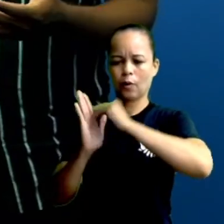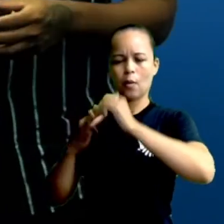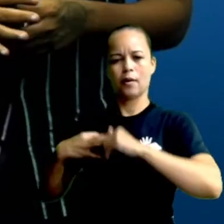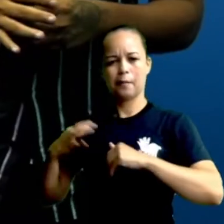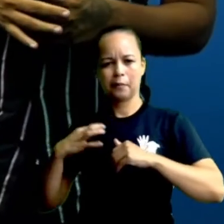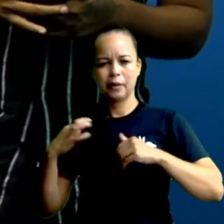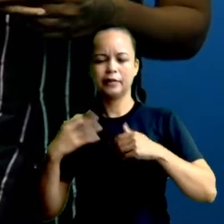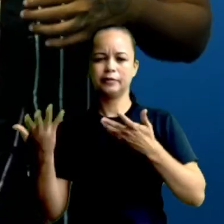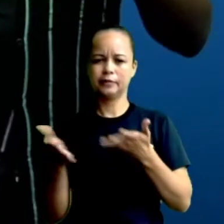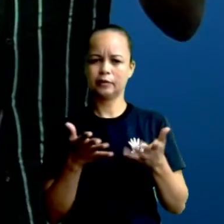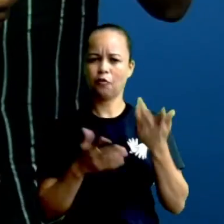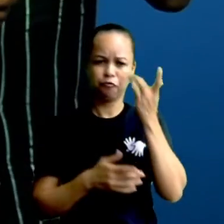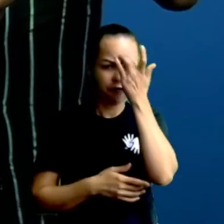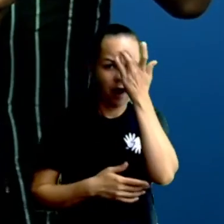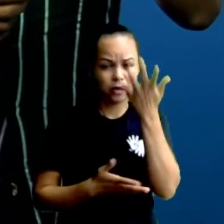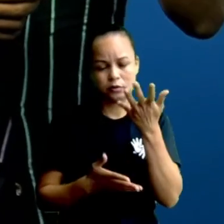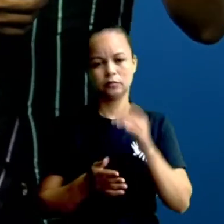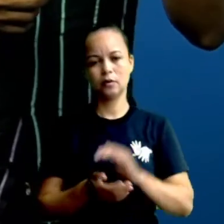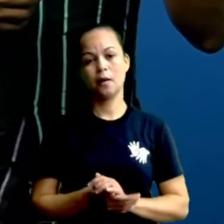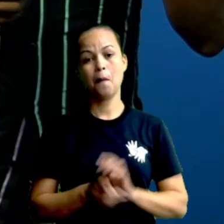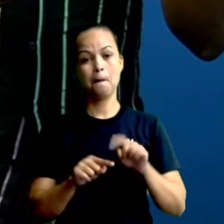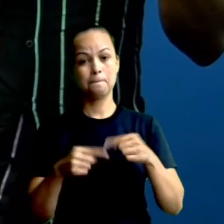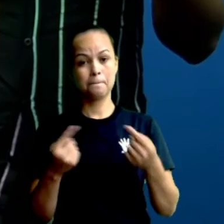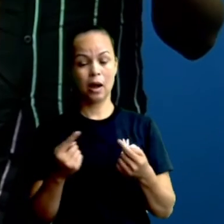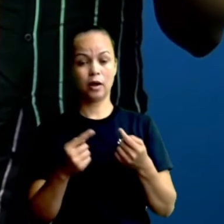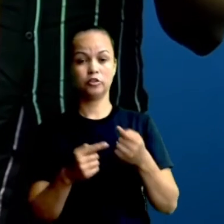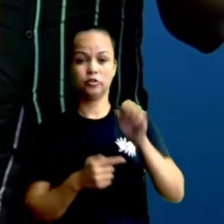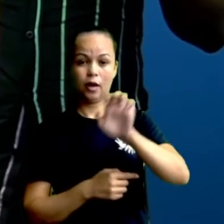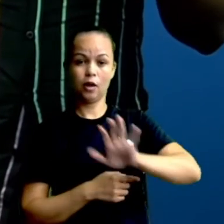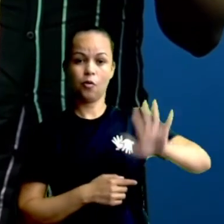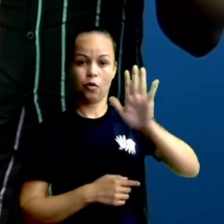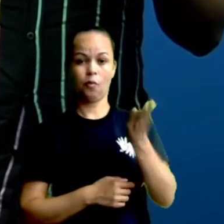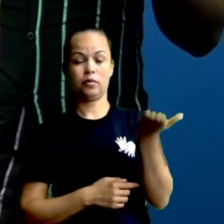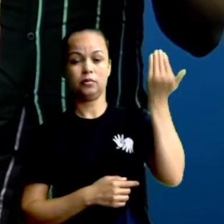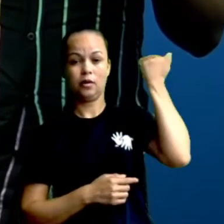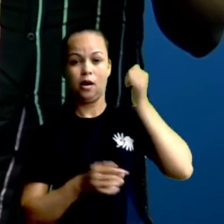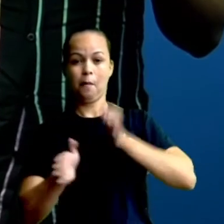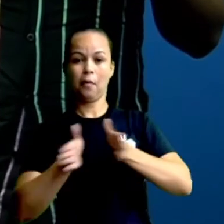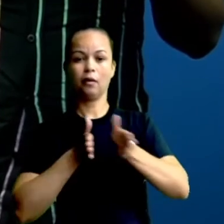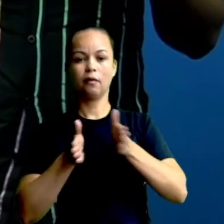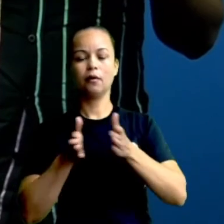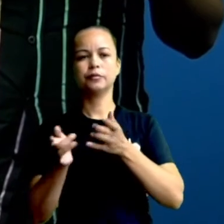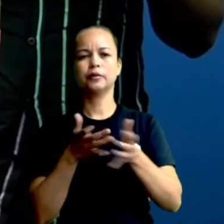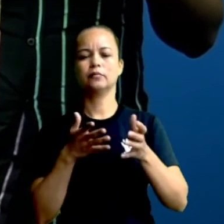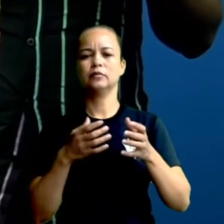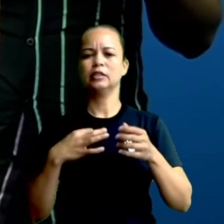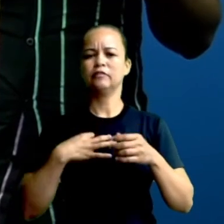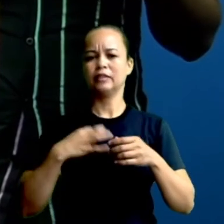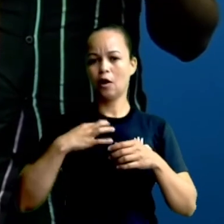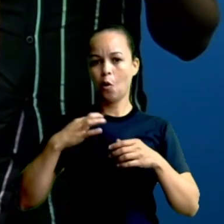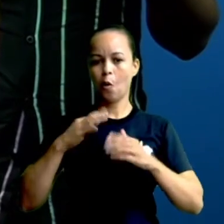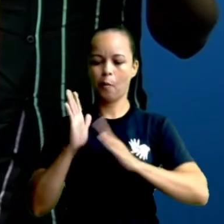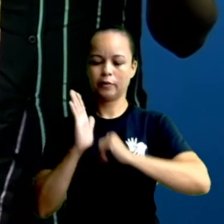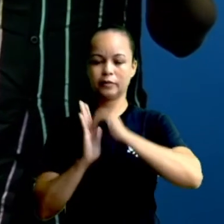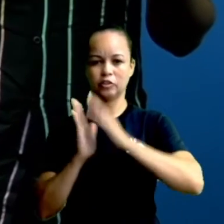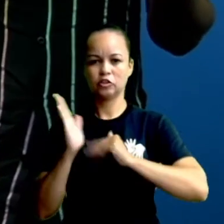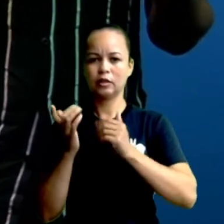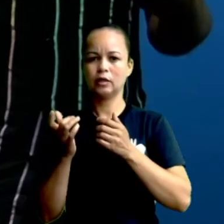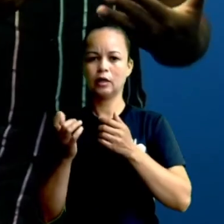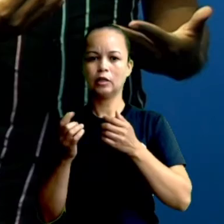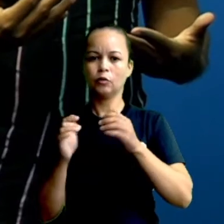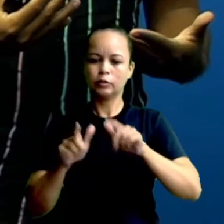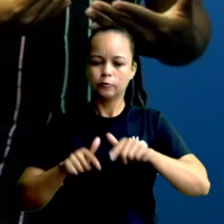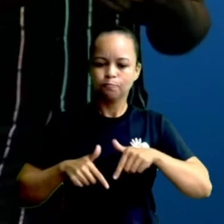uma roupa, coisa e tal. Sendo que naquele período na Europa, se você tivesse a roupa tingida, isso era uma questão